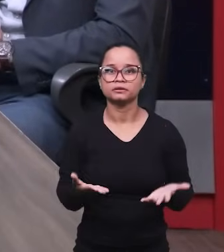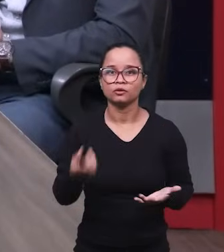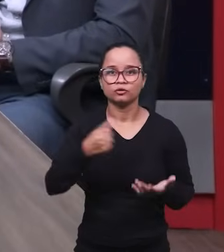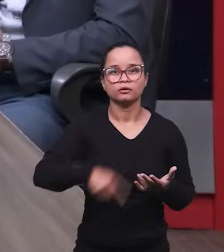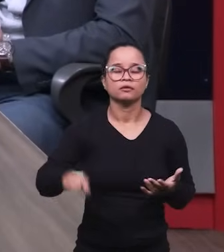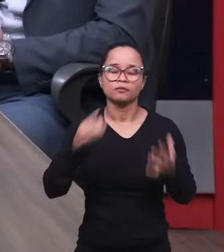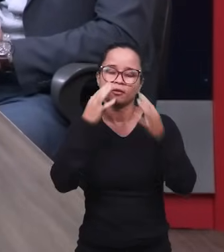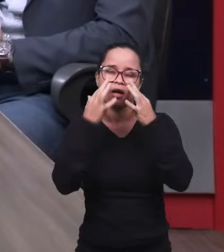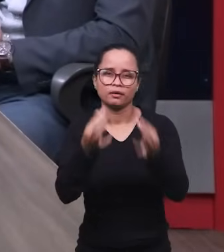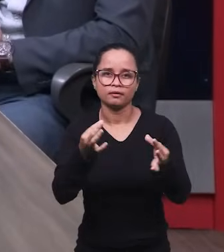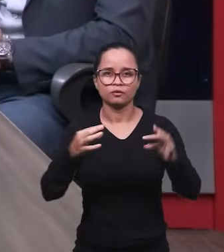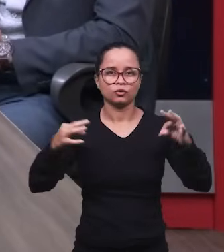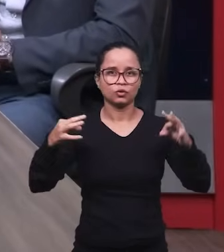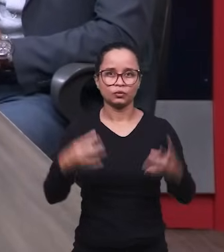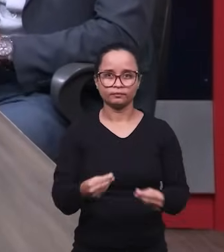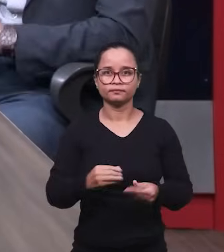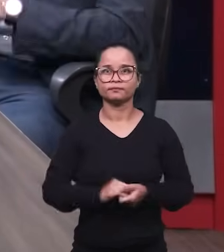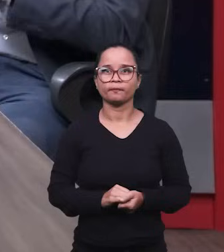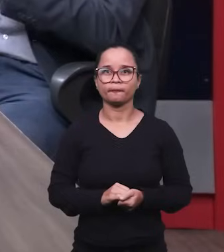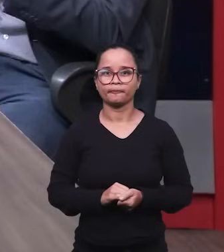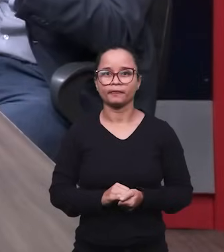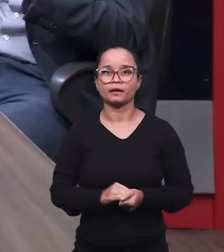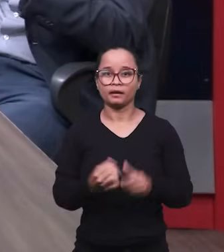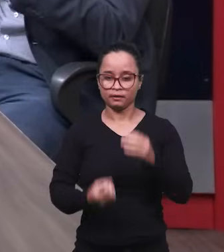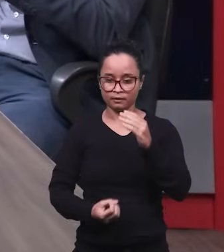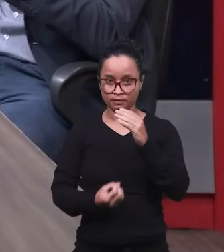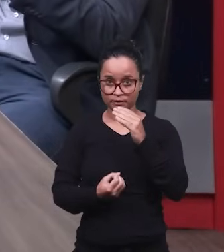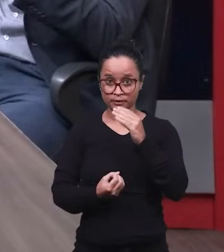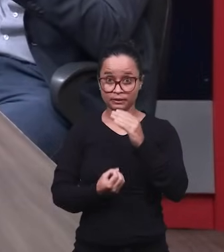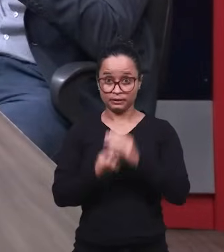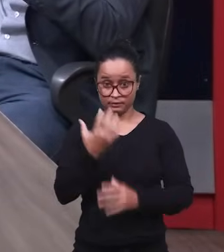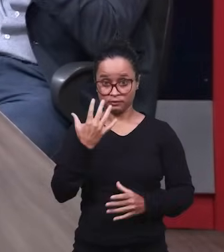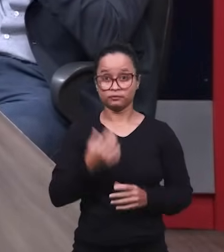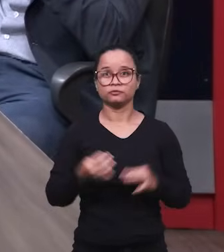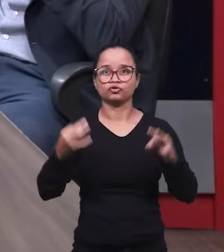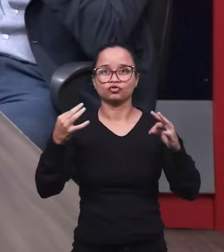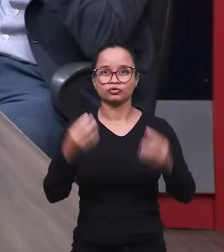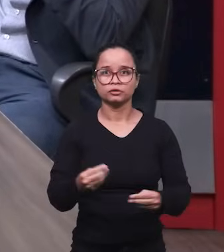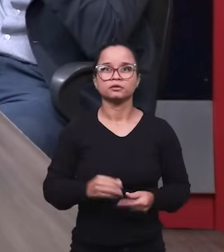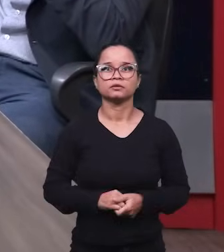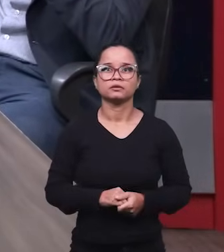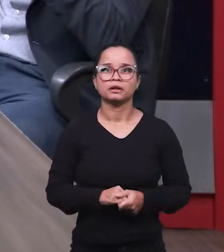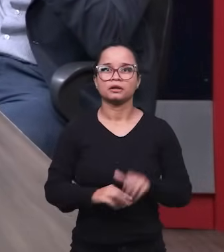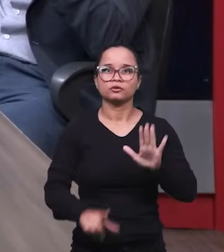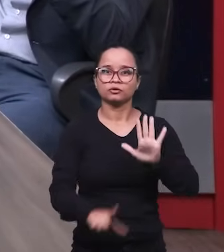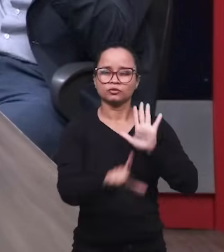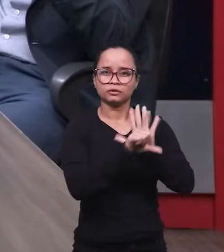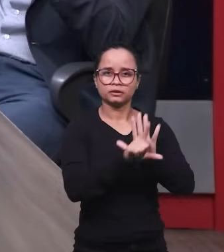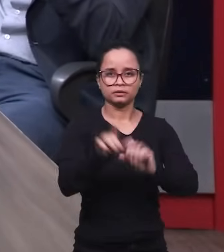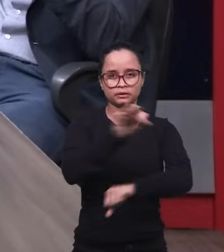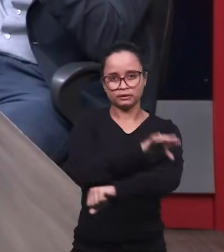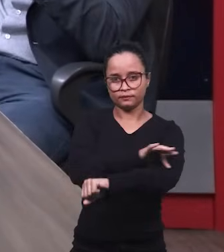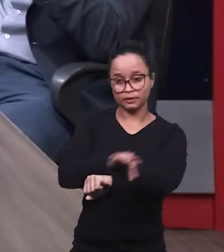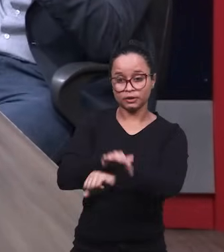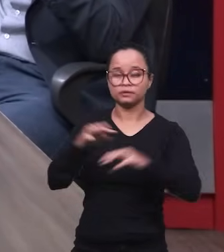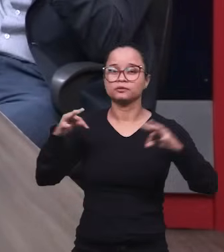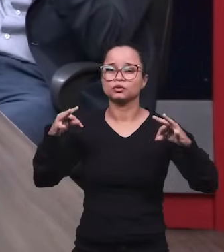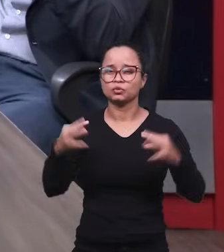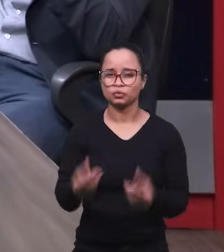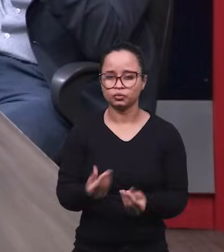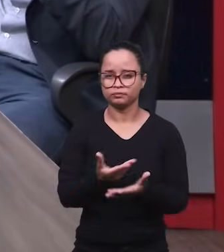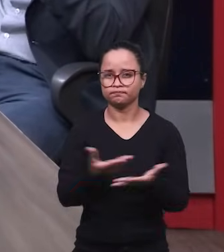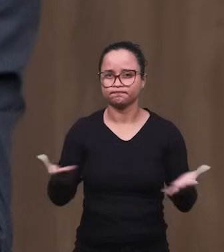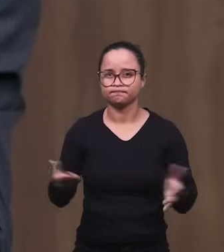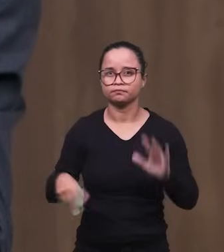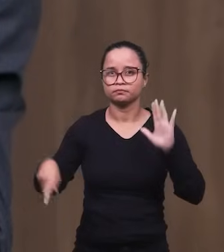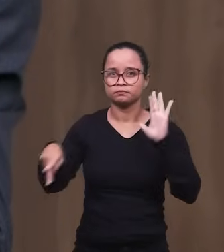vai observando tudo isso, a origem, né, de todas as leis físicas, né, de tudo que está